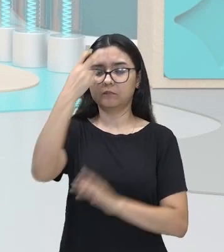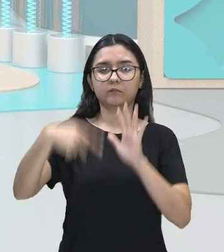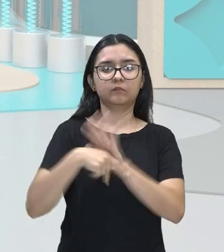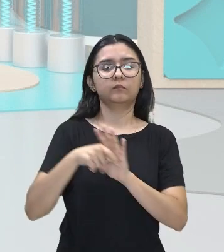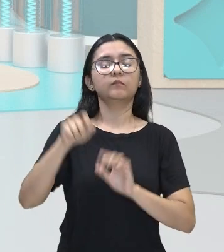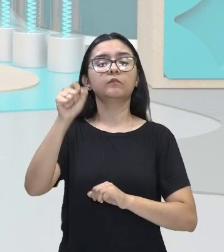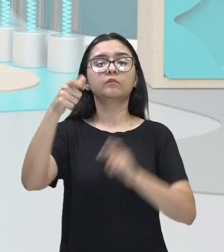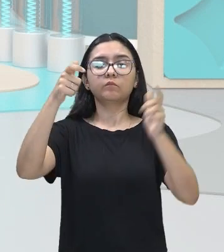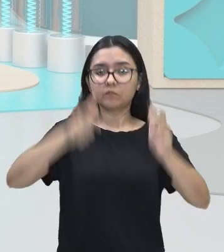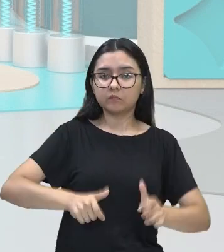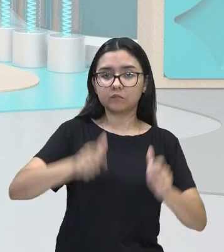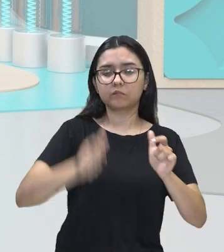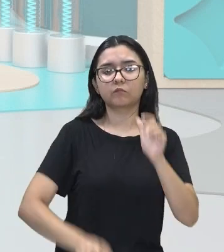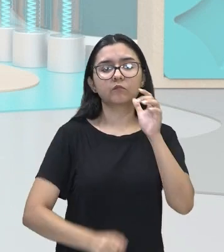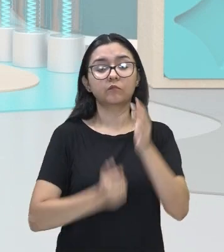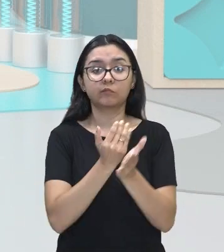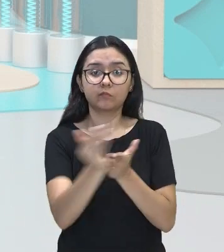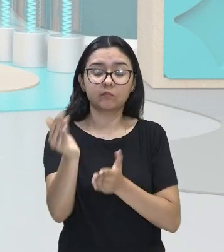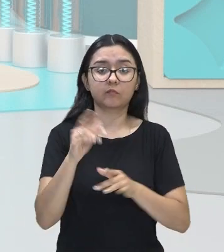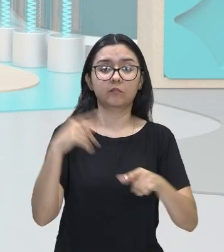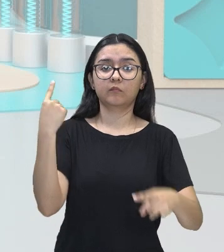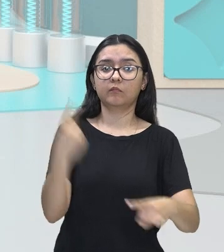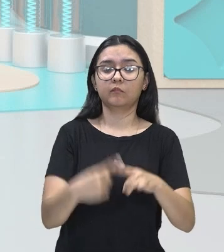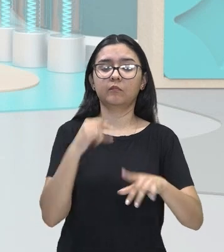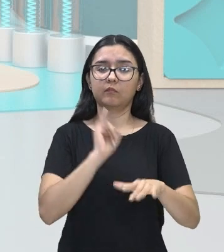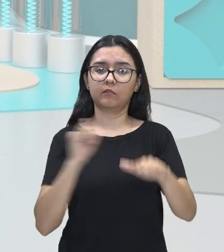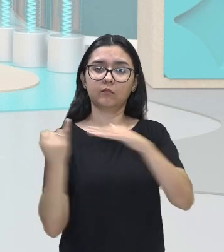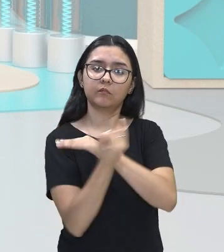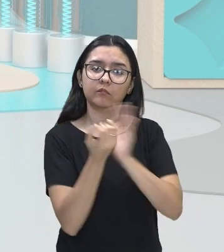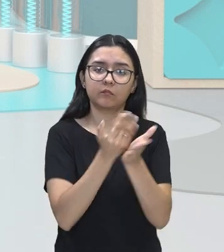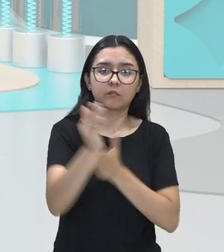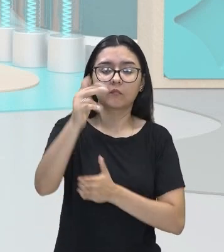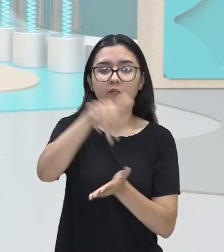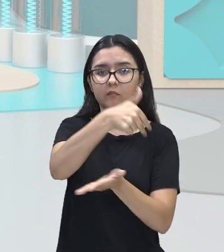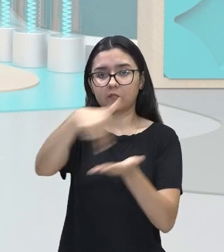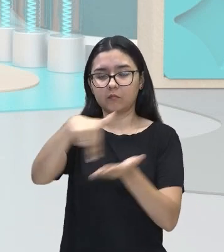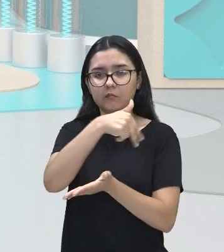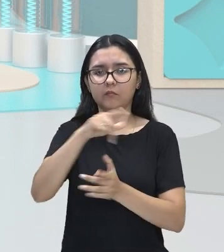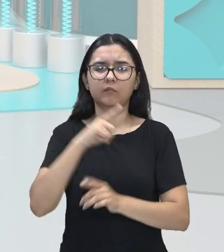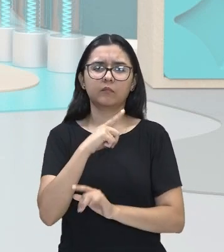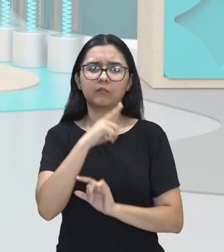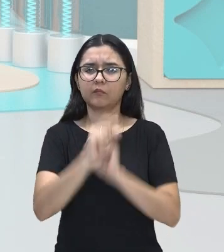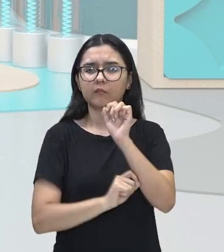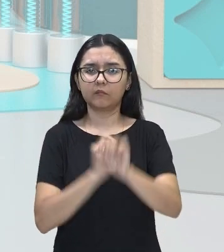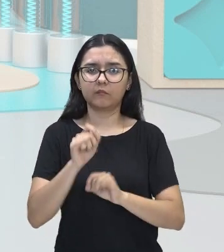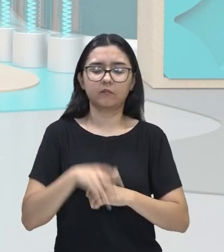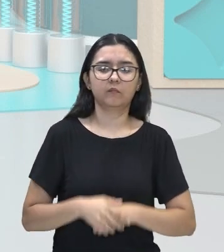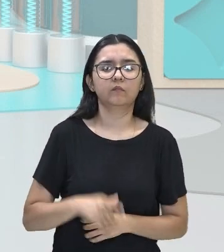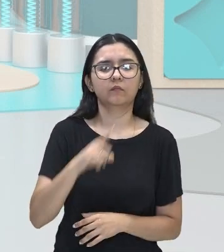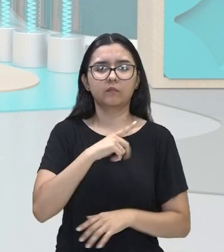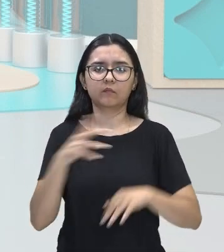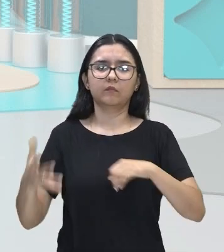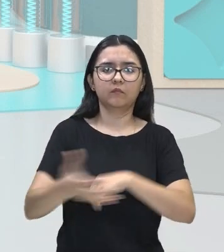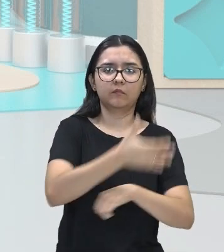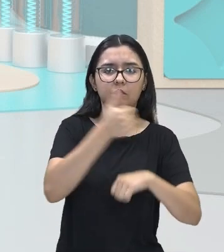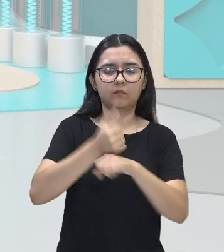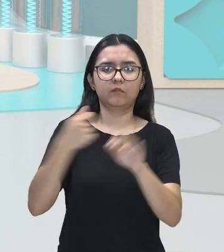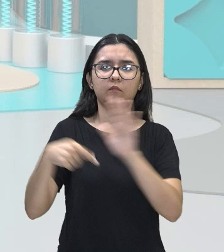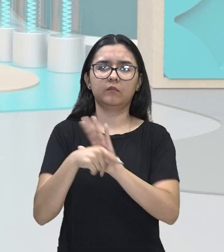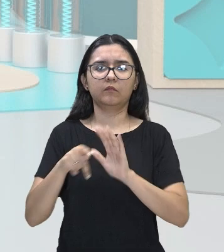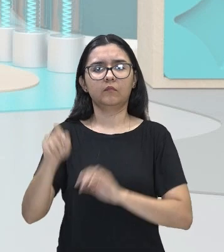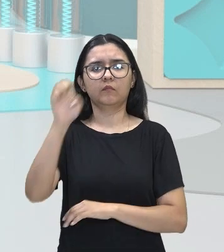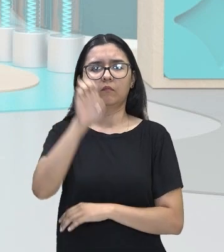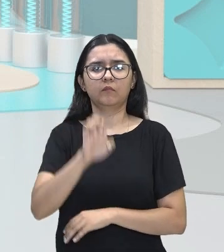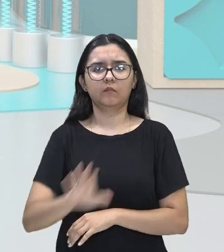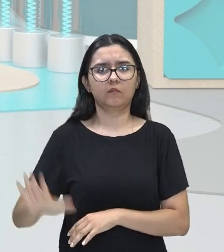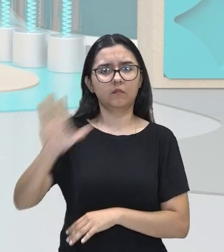se desenvolveu. Isso porque nas ilhas onde se desenvolveu, a gente tem ali a colonização dos europeus, mas